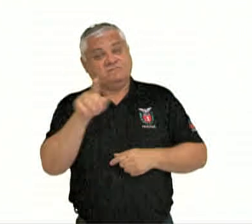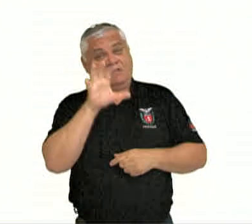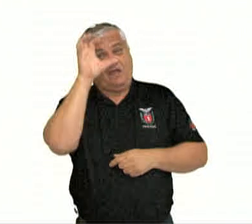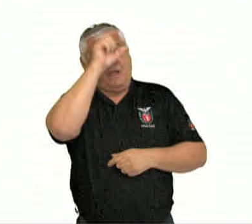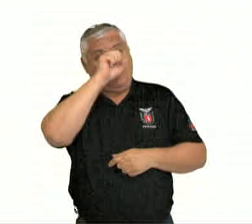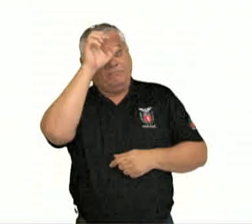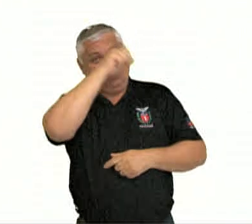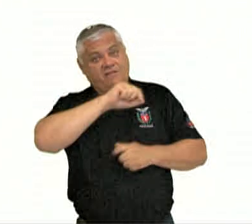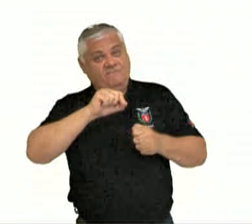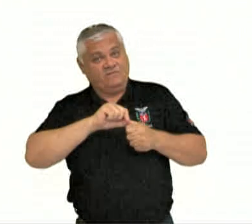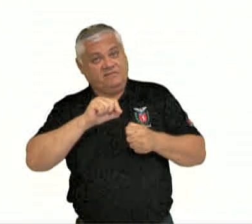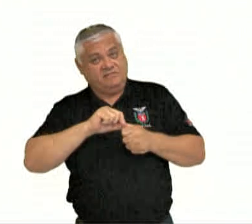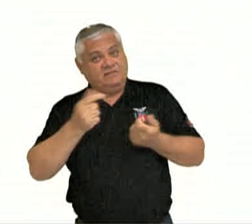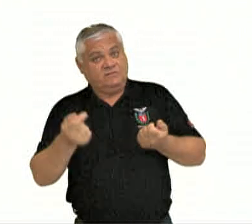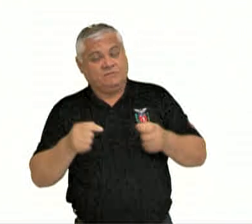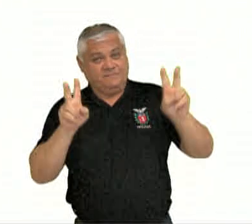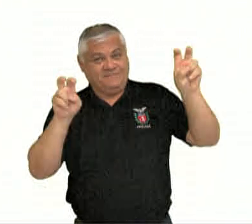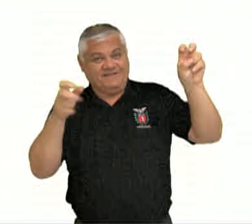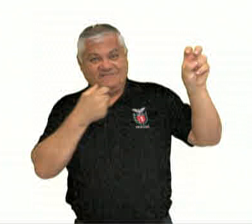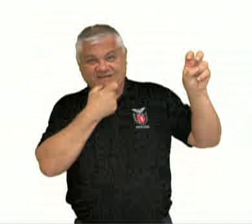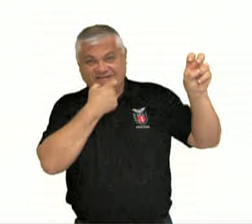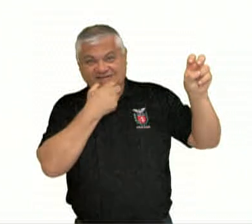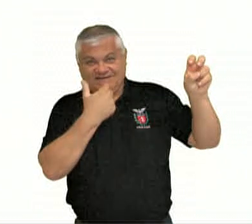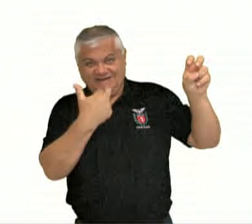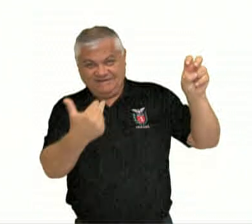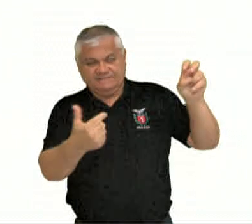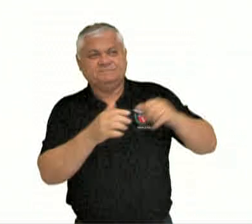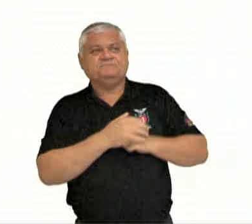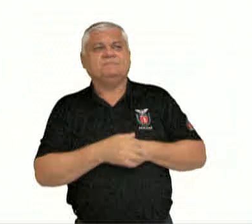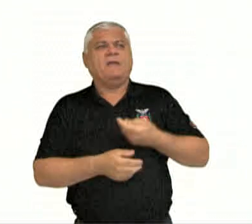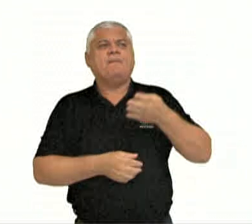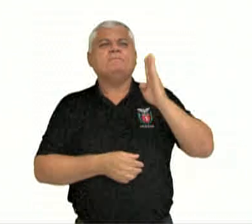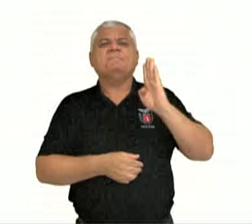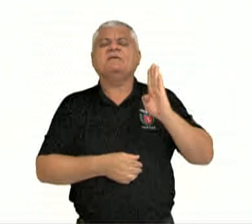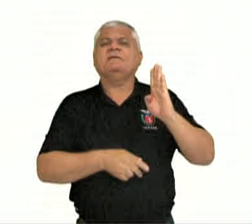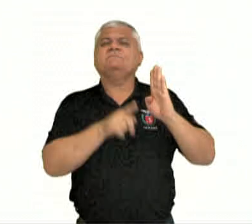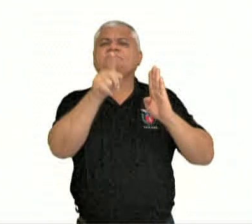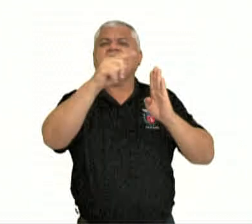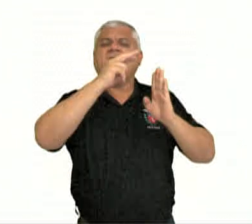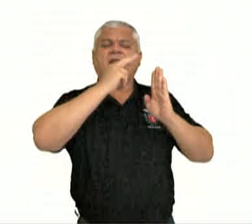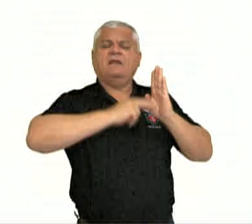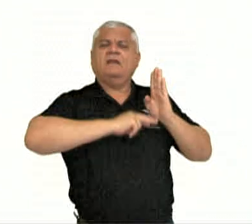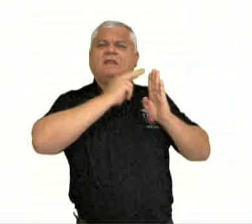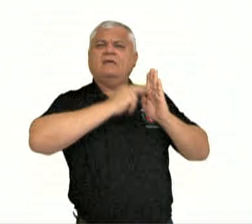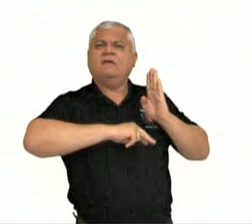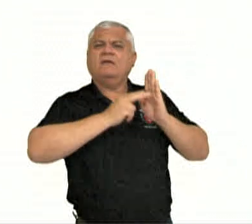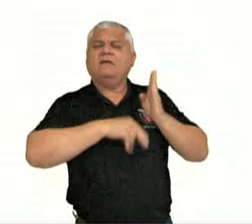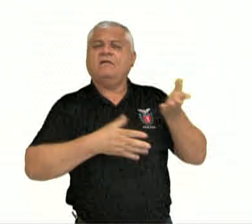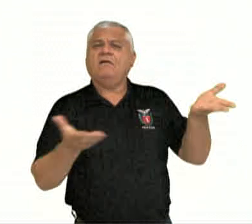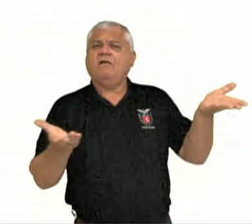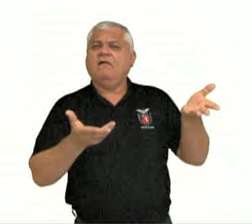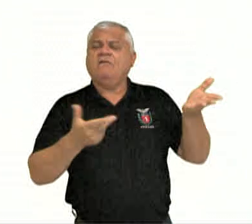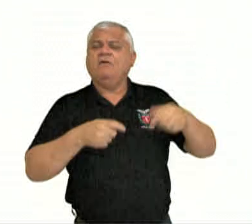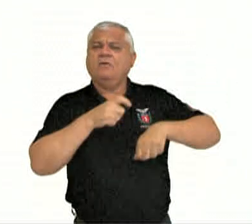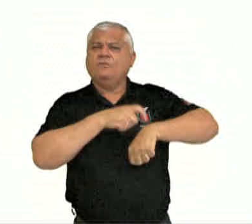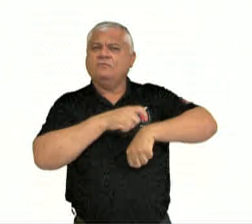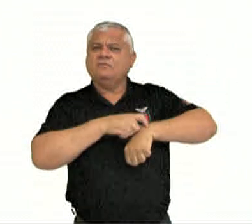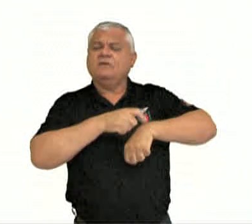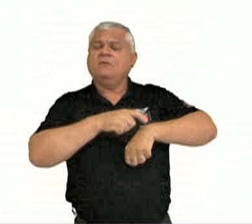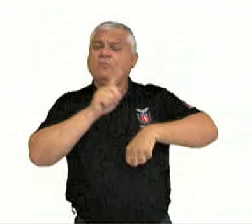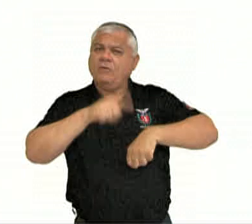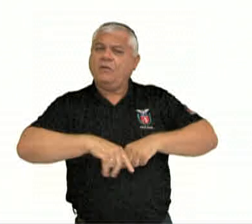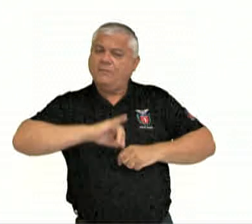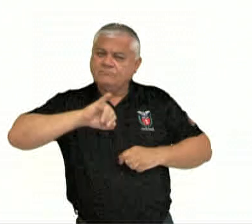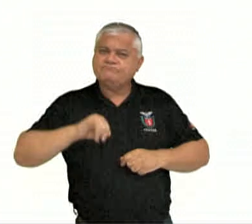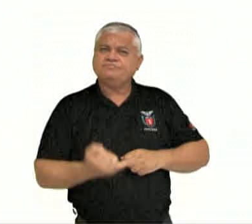doing. Releia. Releia. Acredito que o momento atual poderá ser também propício para o